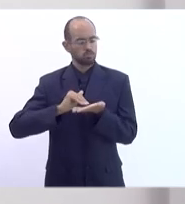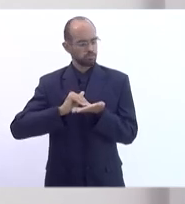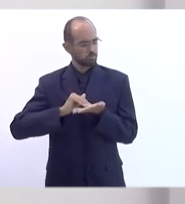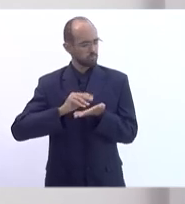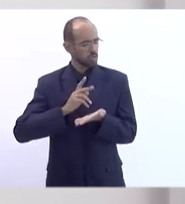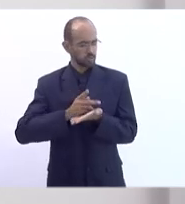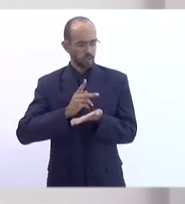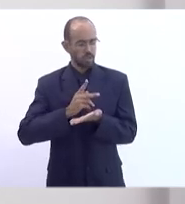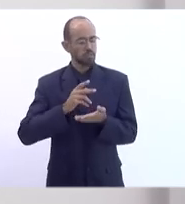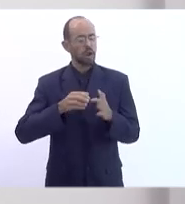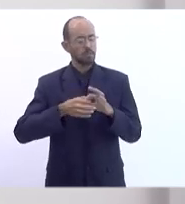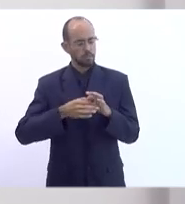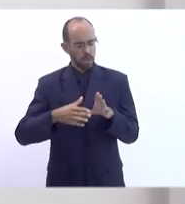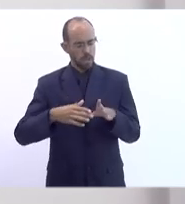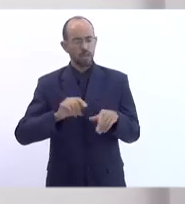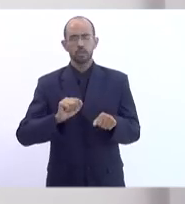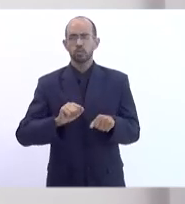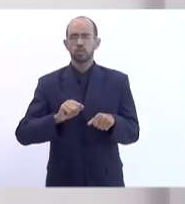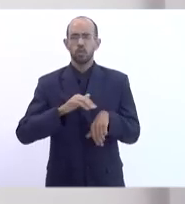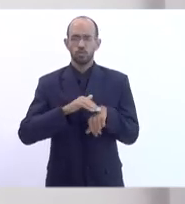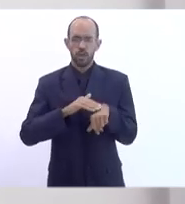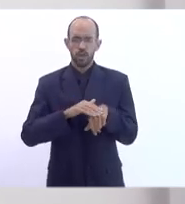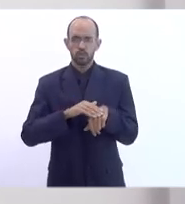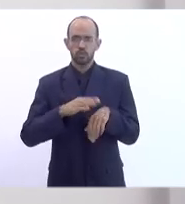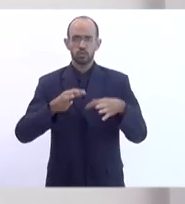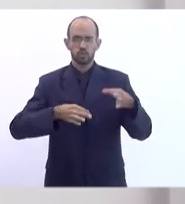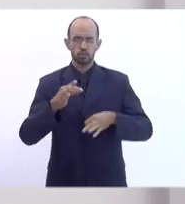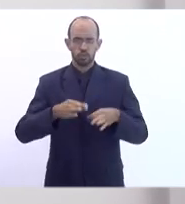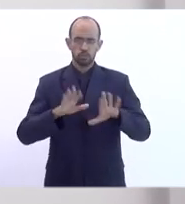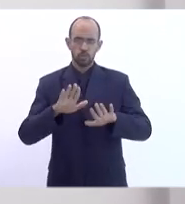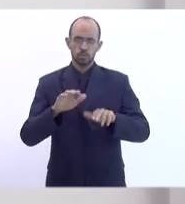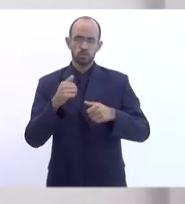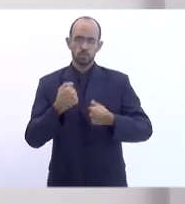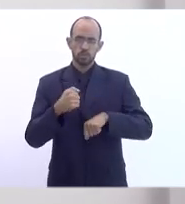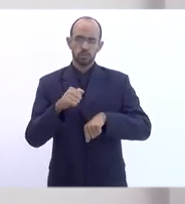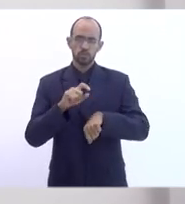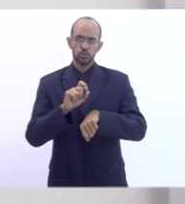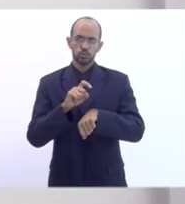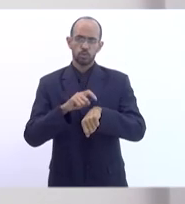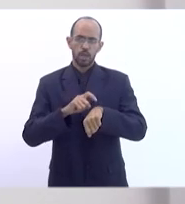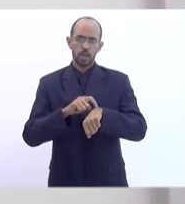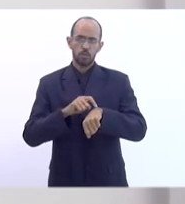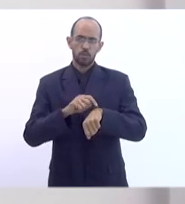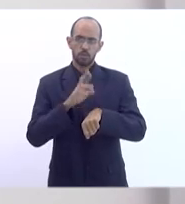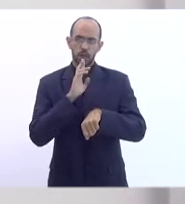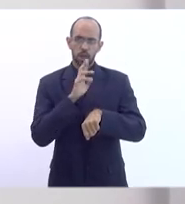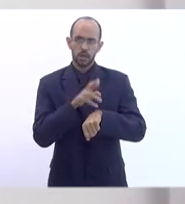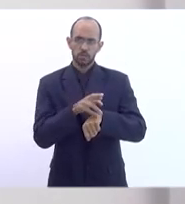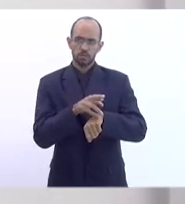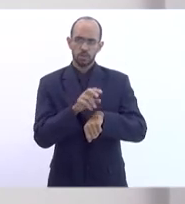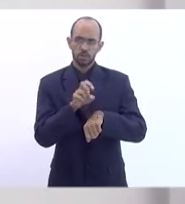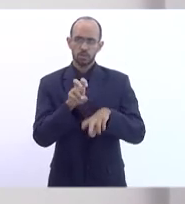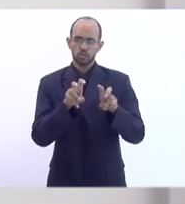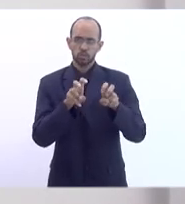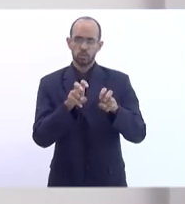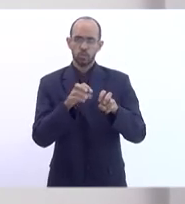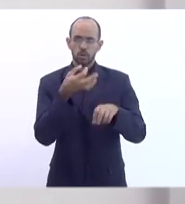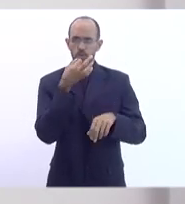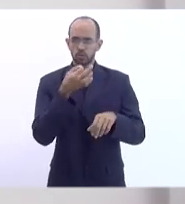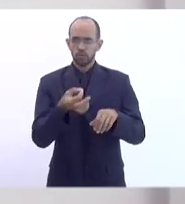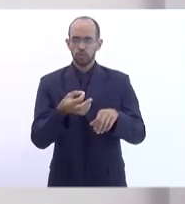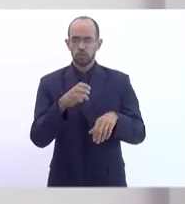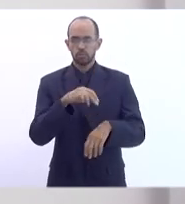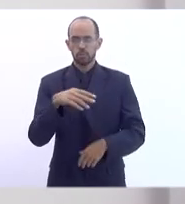converso com meu comando Sempre converso com jurídico mas eu preciso de um tempo para me manifestar sobre a recomendação do Ministério